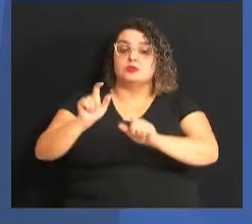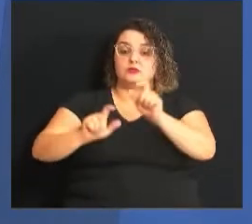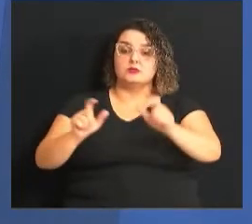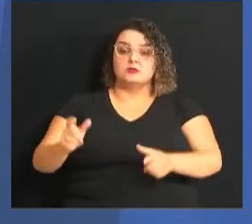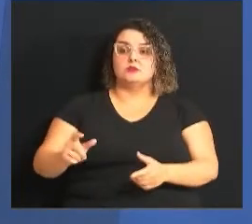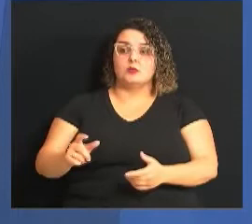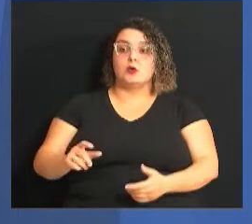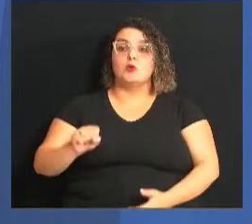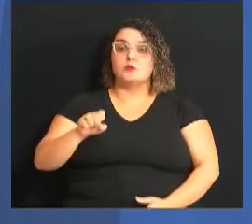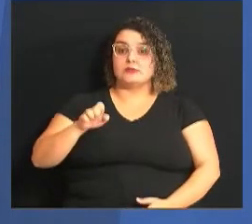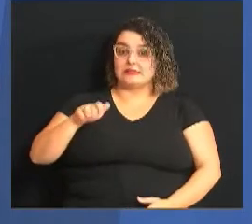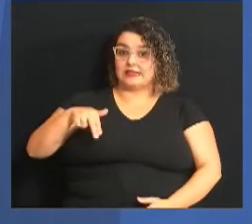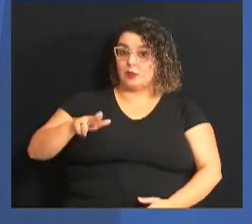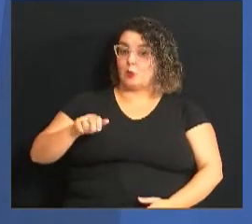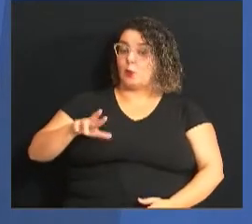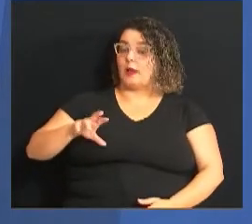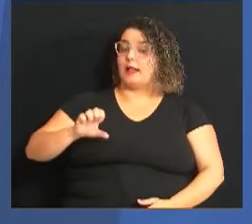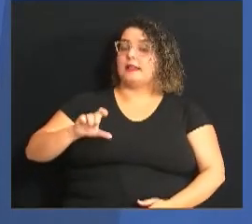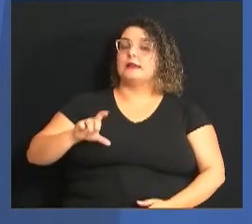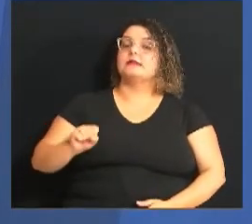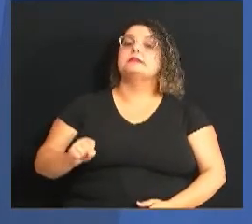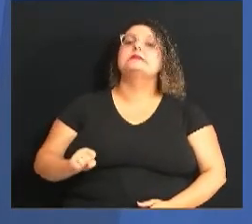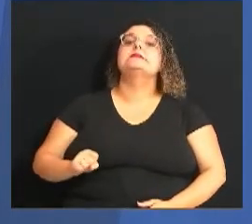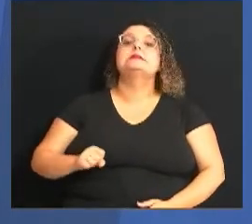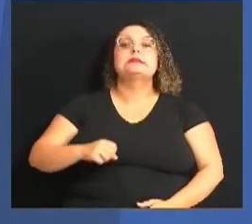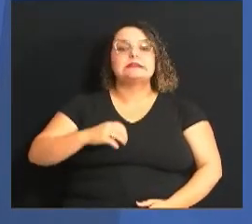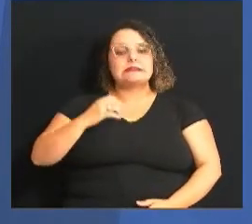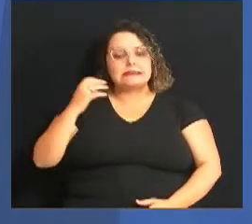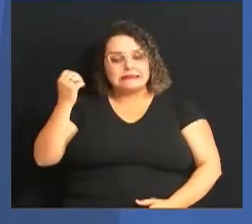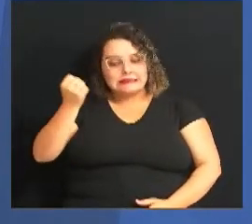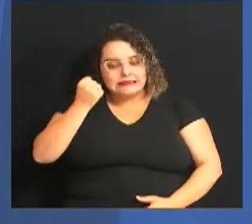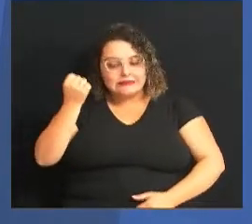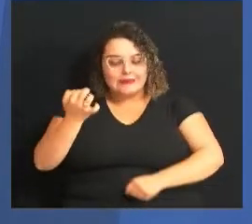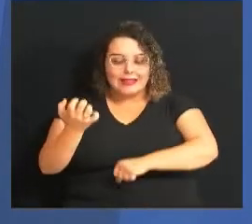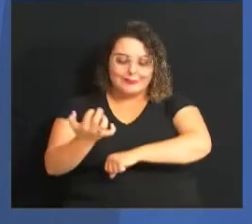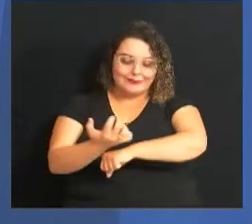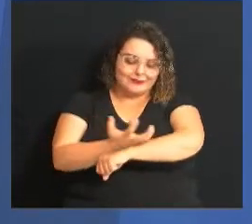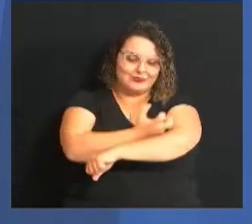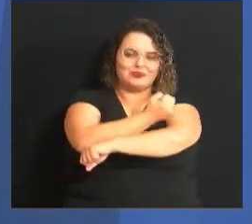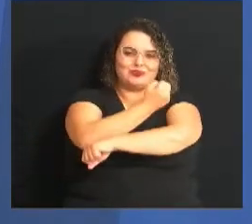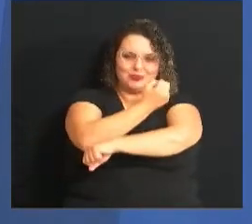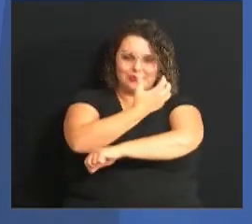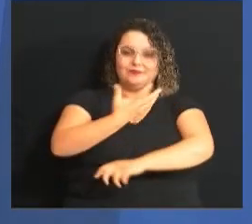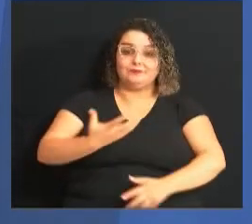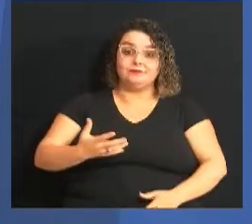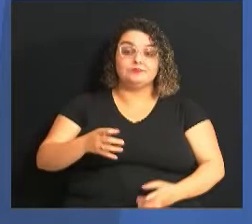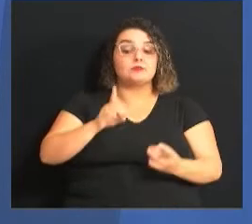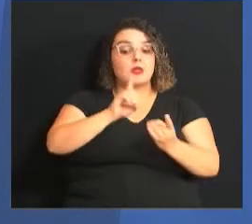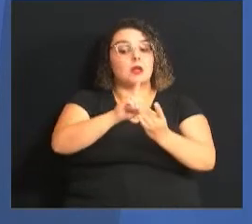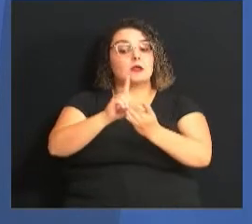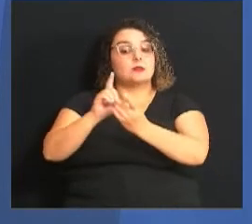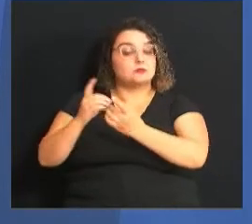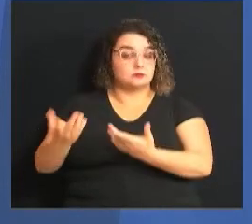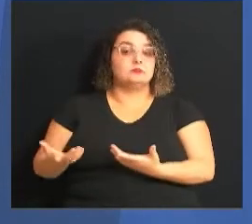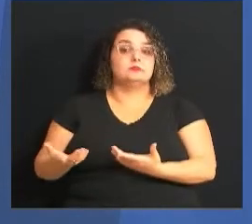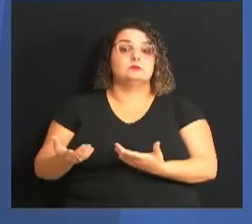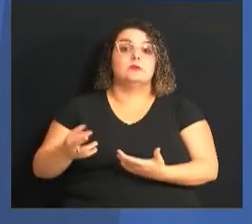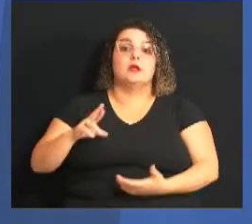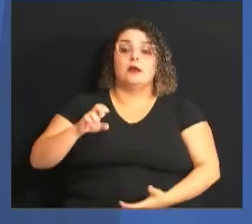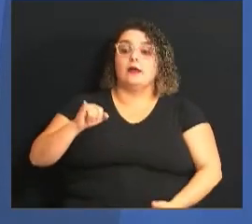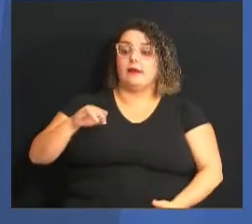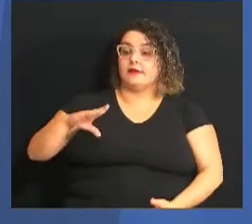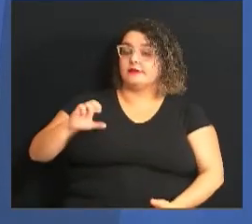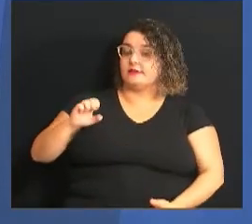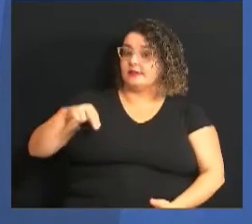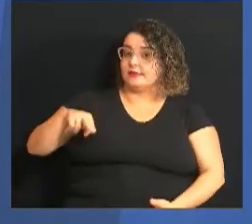sequelas graves advindas de queimaduras a receber assistência para promover a sua reinserção social.